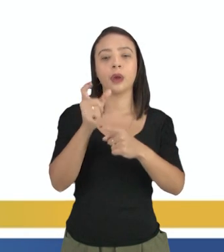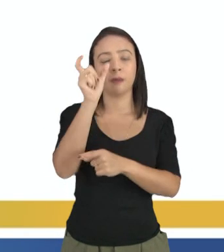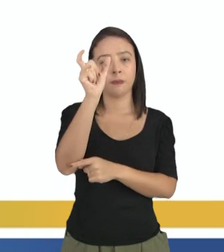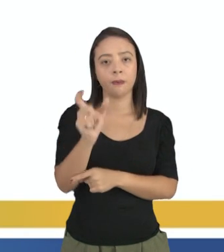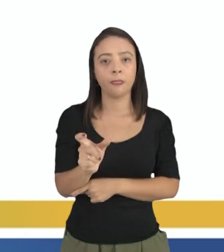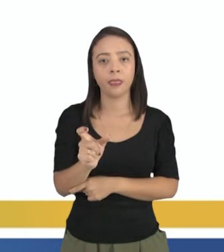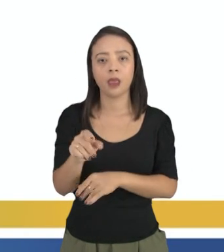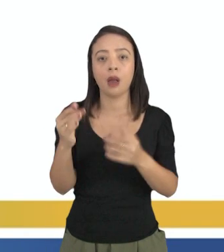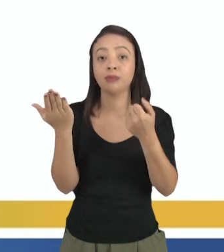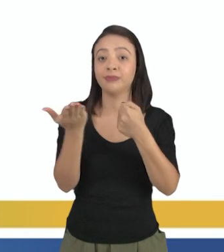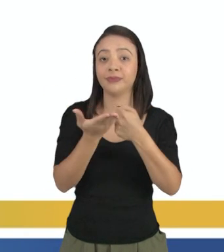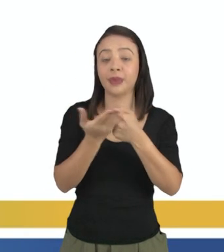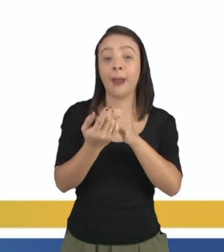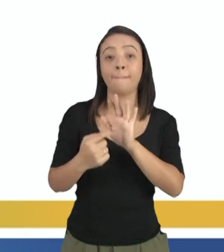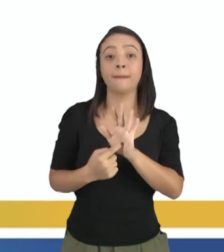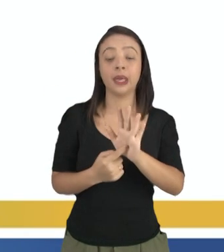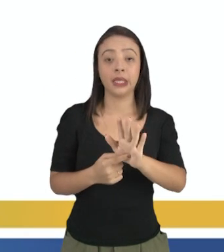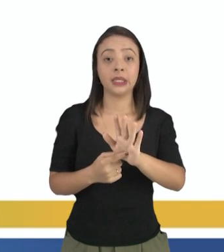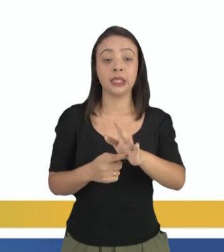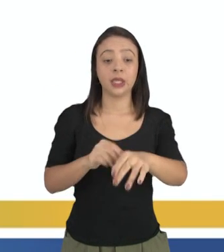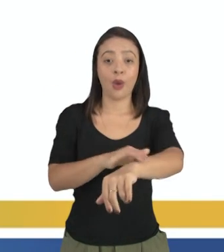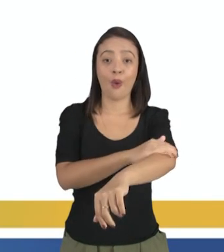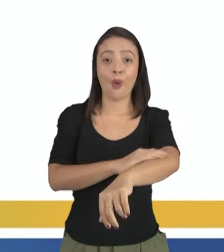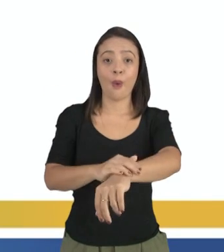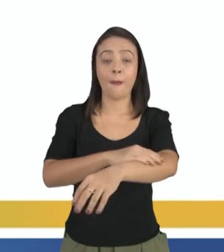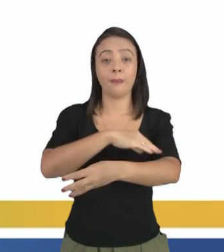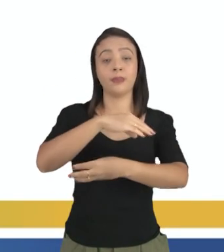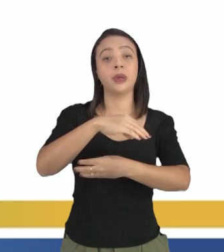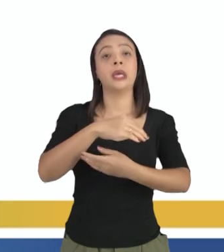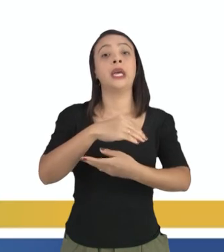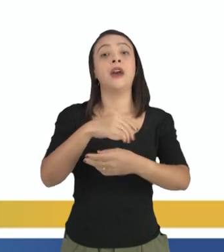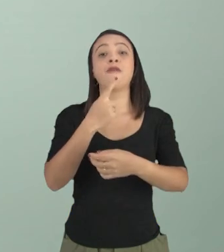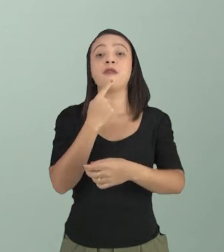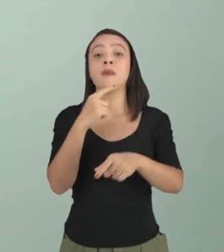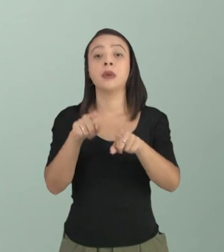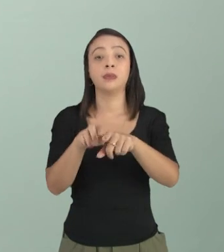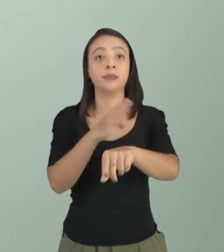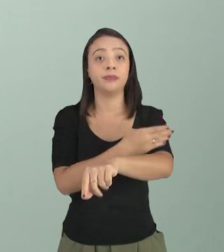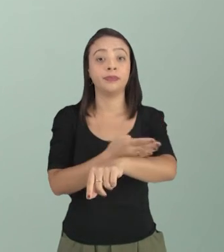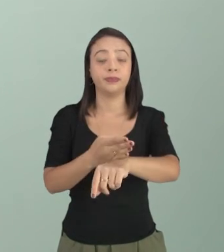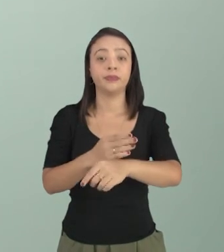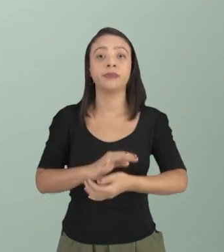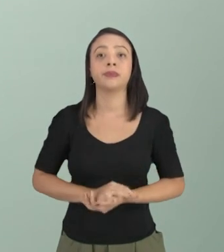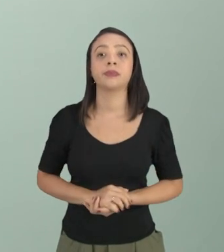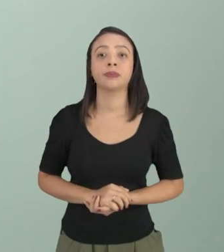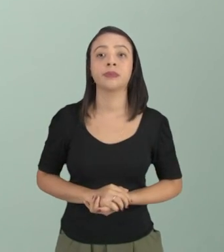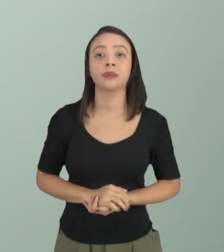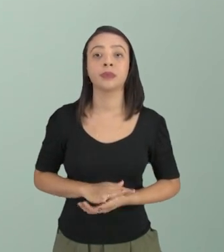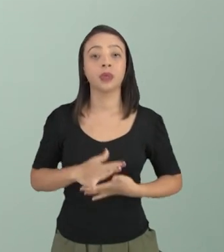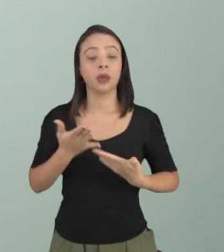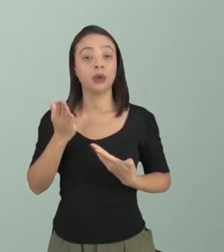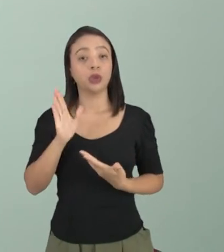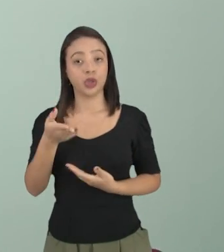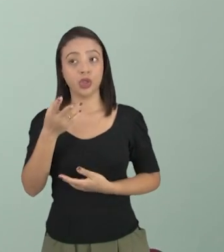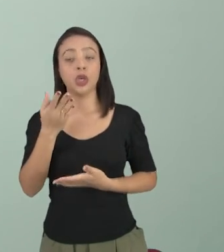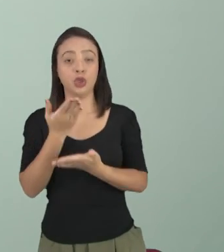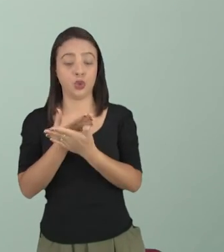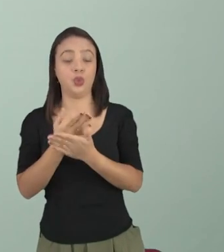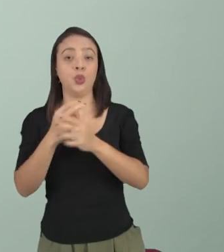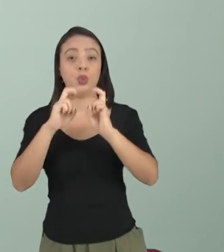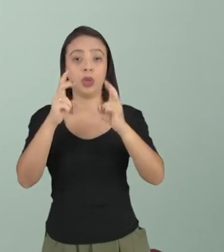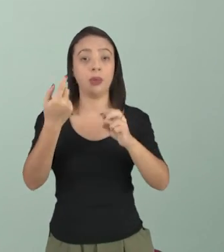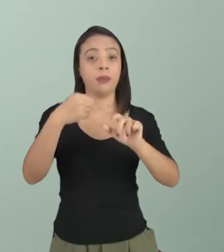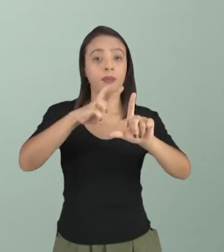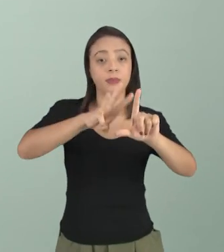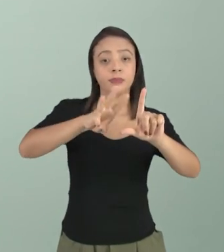ele é intermediário, ele apresenta a pelagem com manchas vermelhas e brancas e expressa os dois alelos. Bom, agora que você já viu sobre o tema,